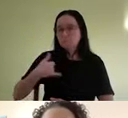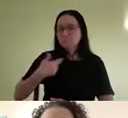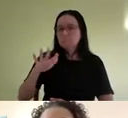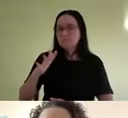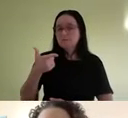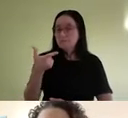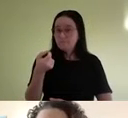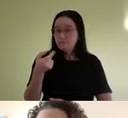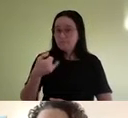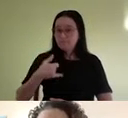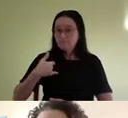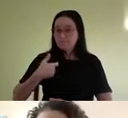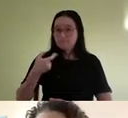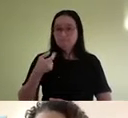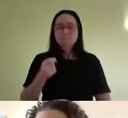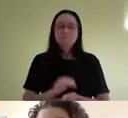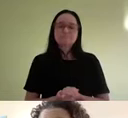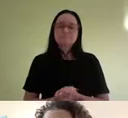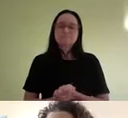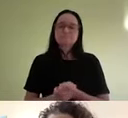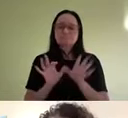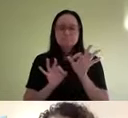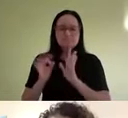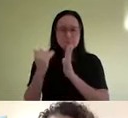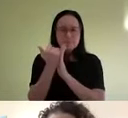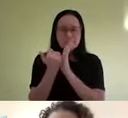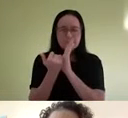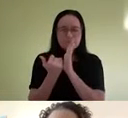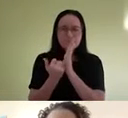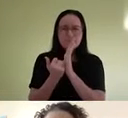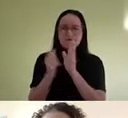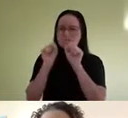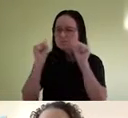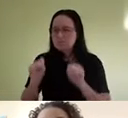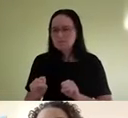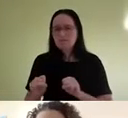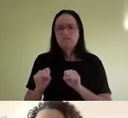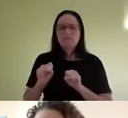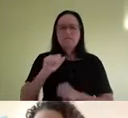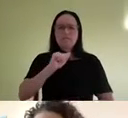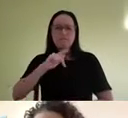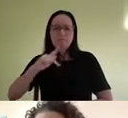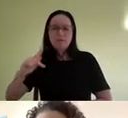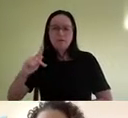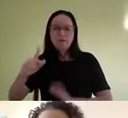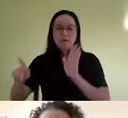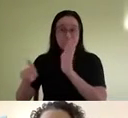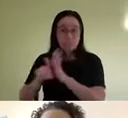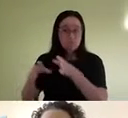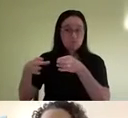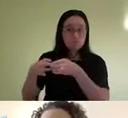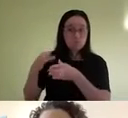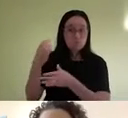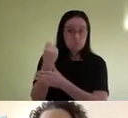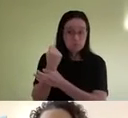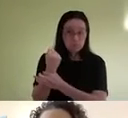a desenvolver sistemas, aplicações para empresas de seguro e